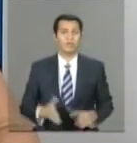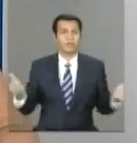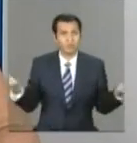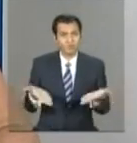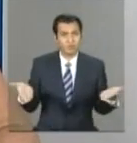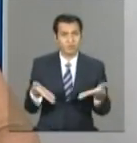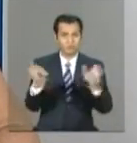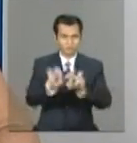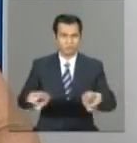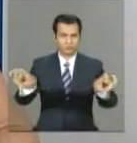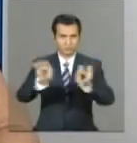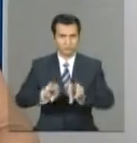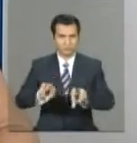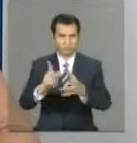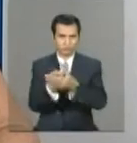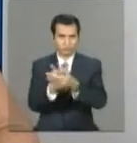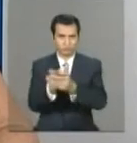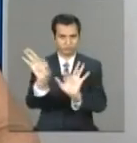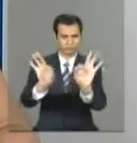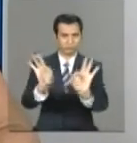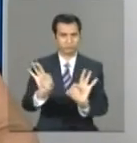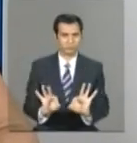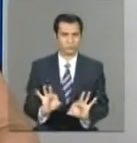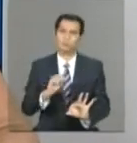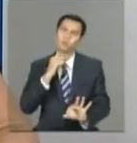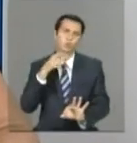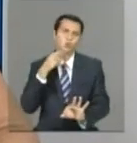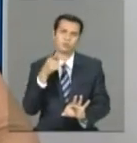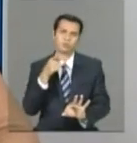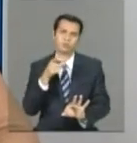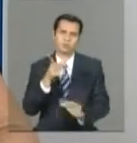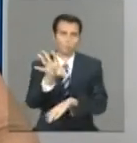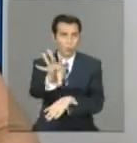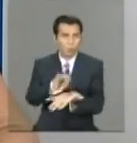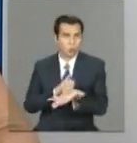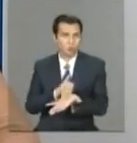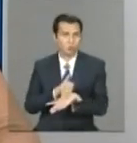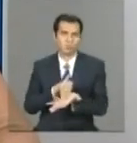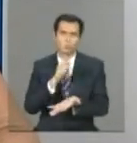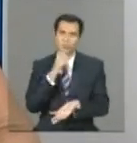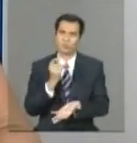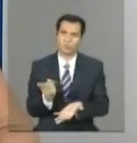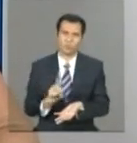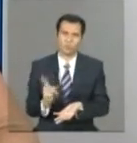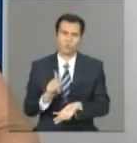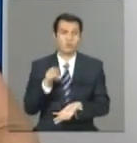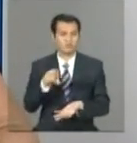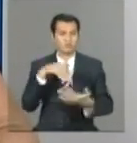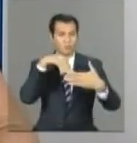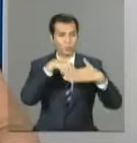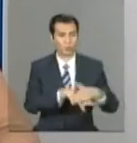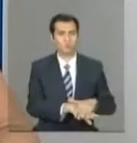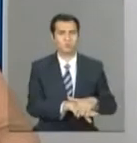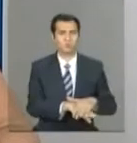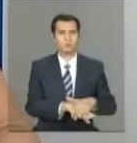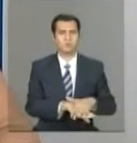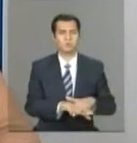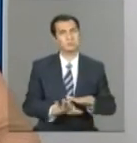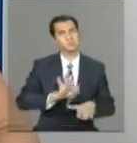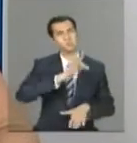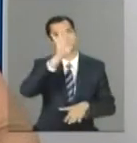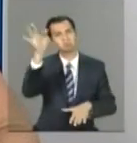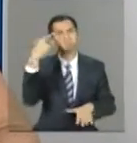uma funcionalidade que permita fazer a extração dessa base de dados para que ele possa guardar essa base para